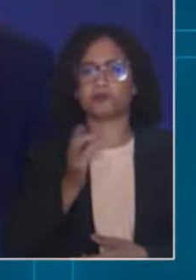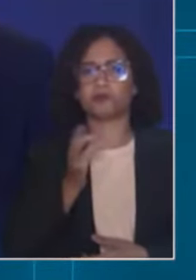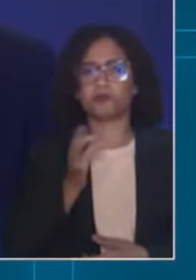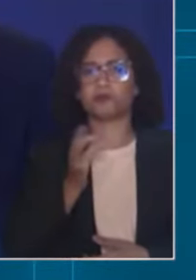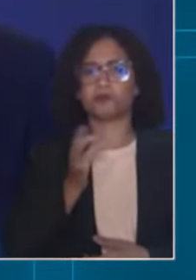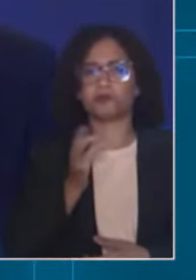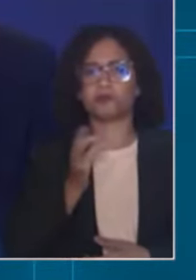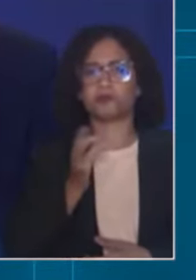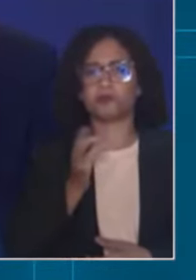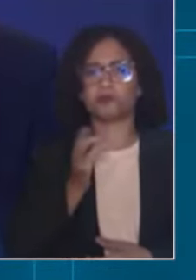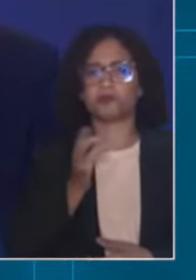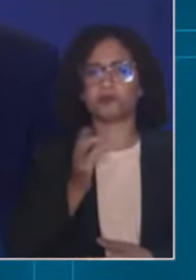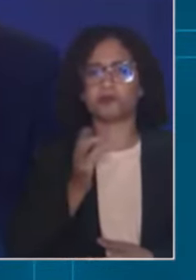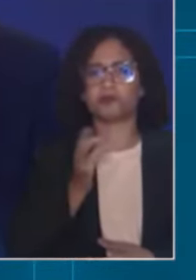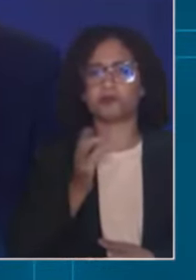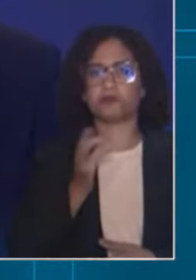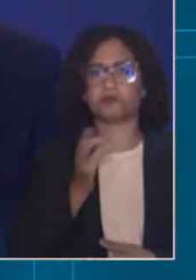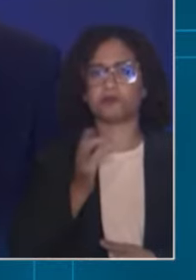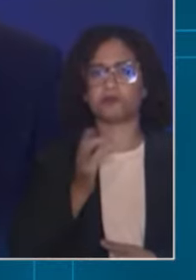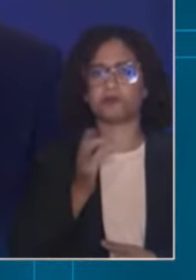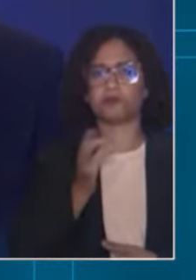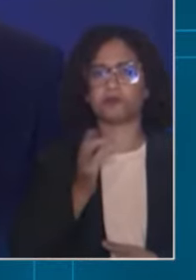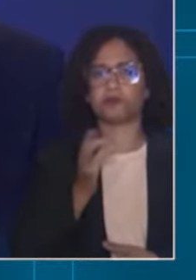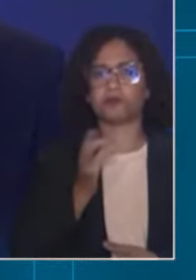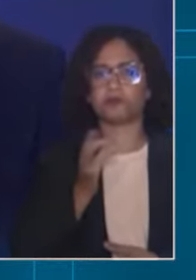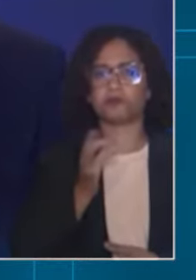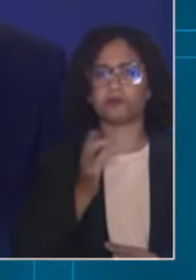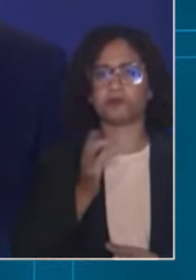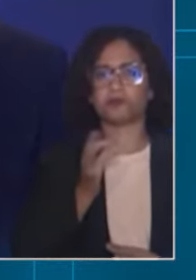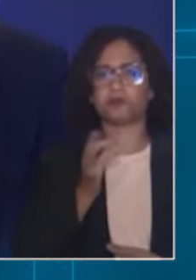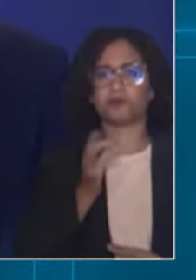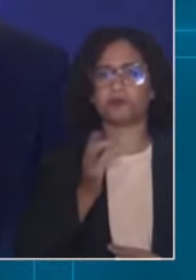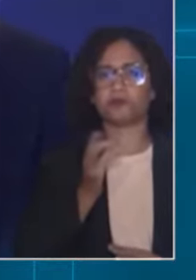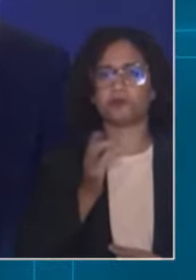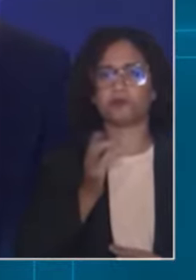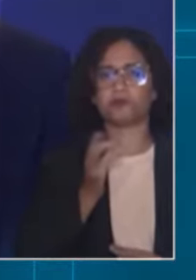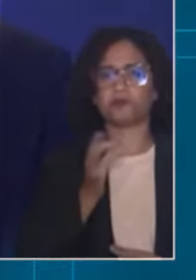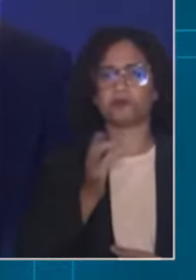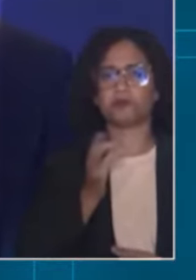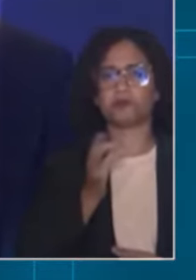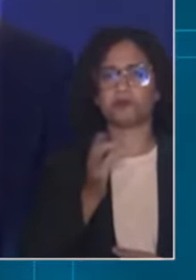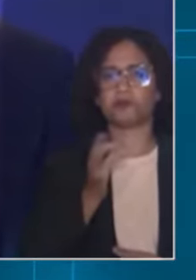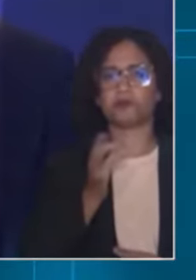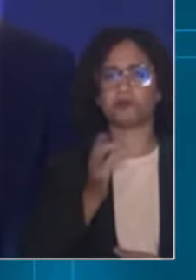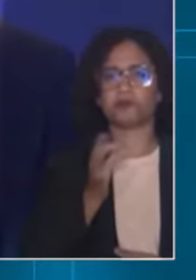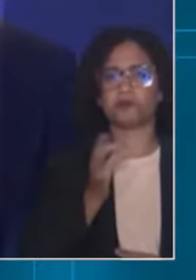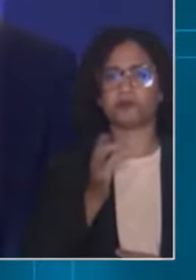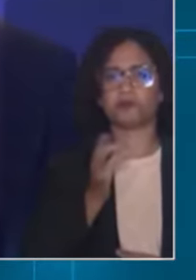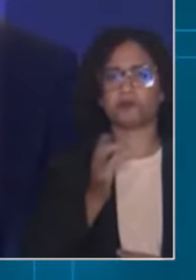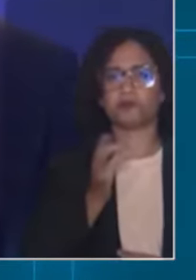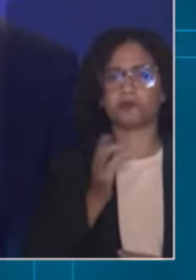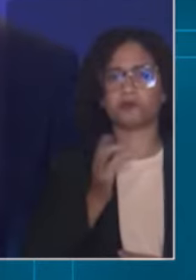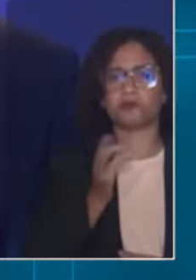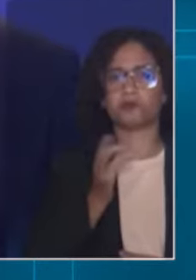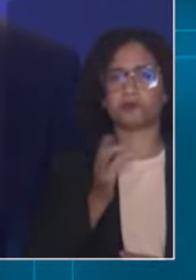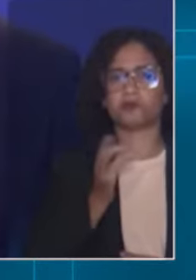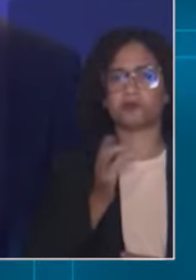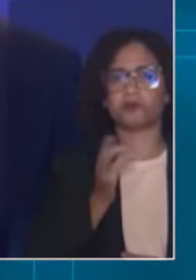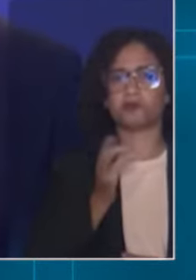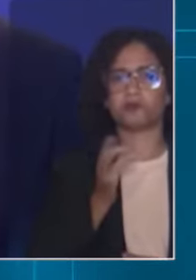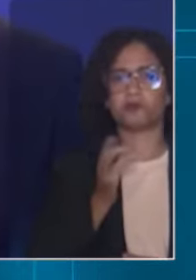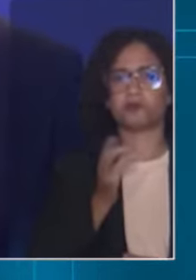PT, que governa o. É, um minutinho só. Que governa